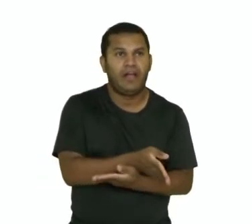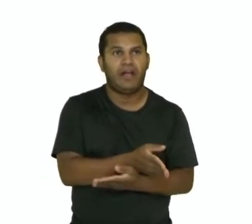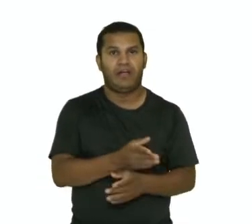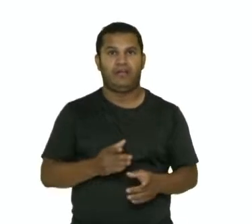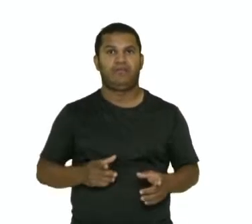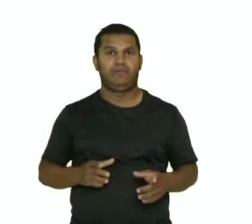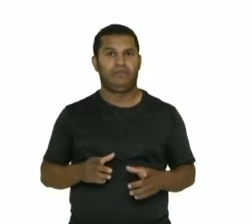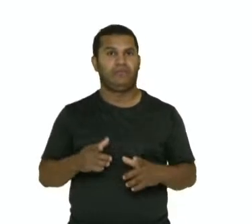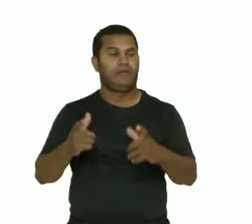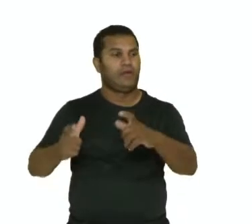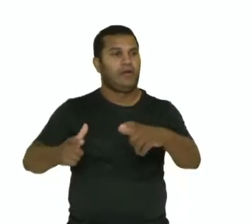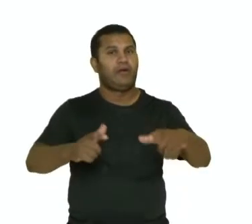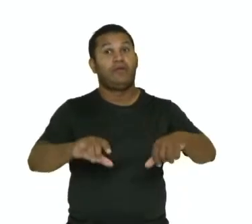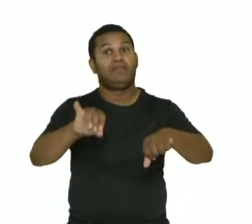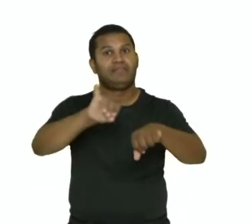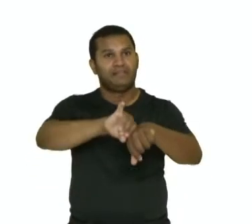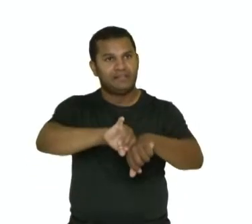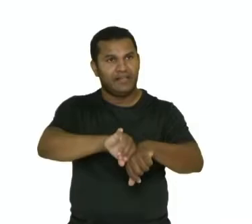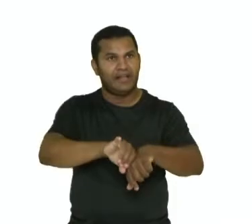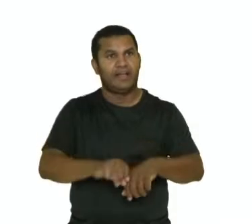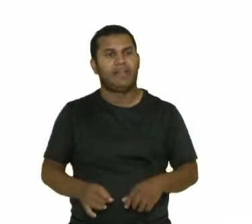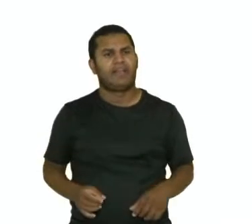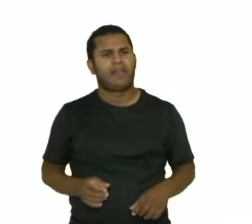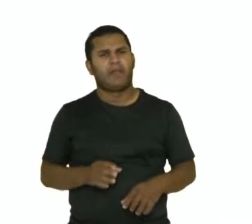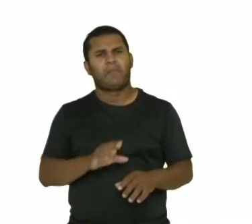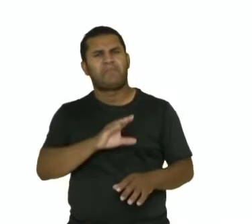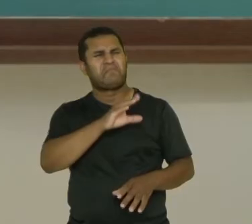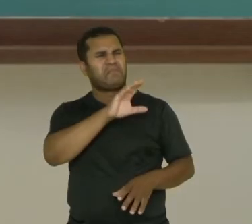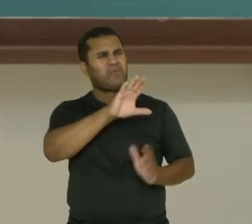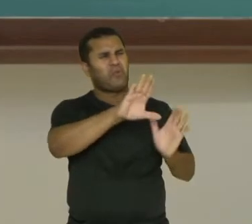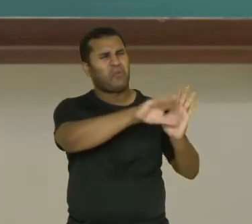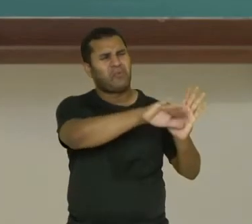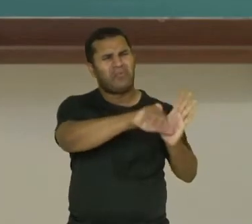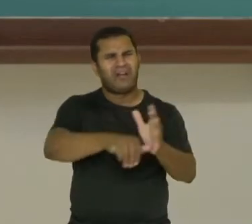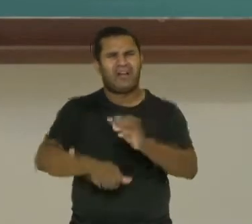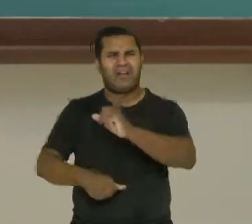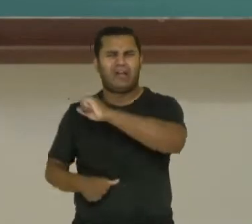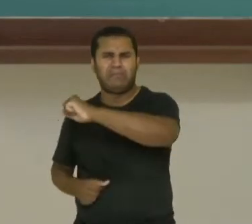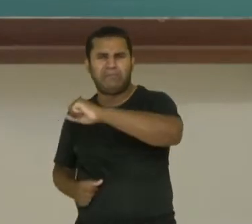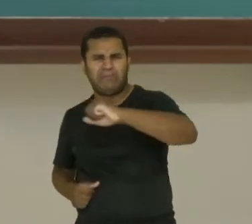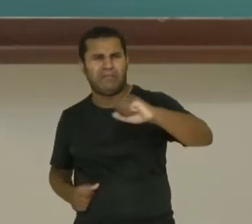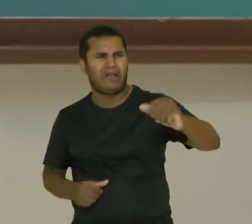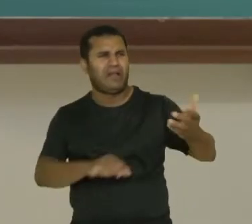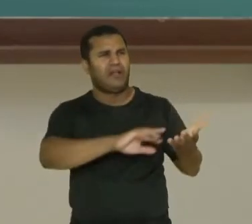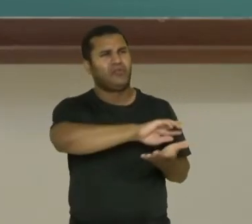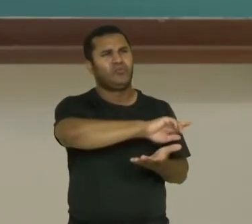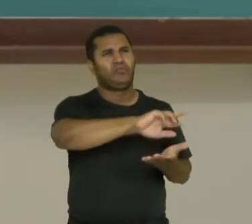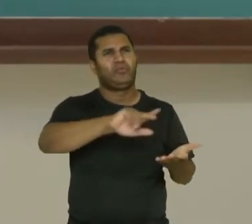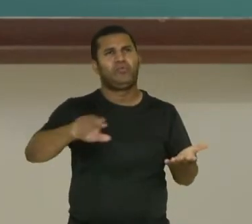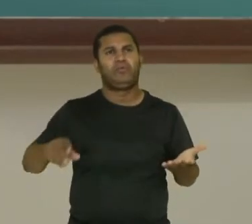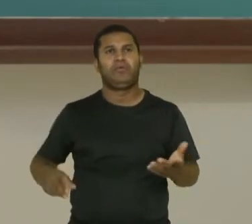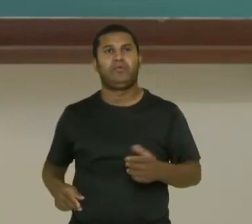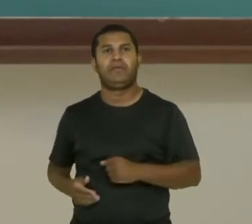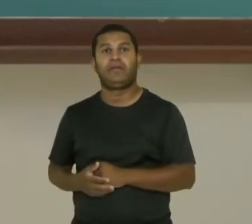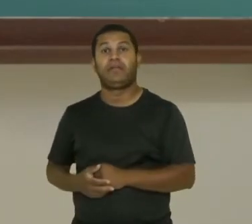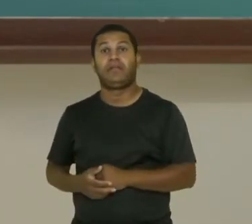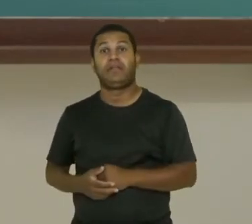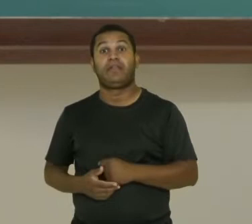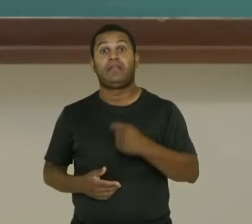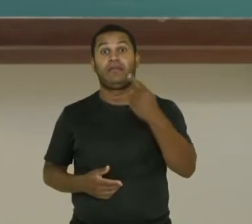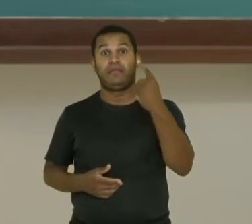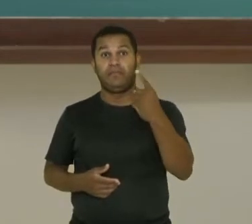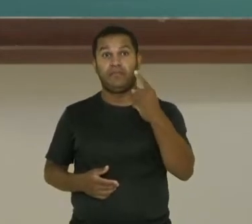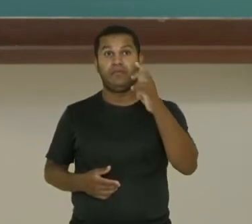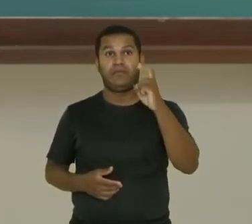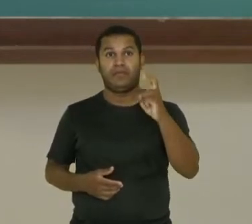a execução do Atahualpa. Agora veja, eles chegaram em 1532. Em 1533, eles